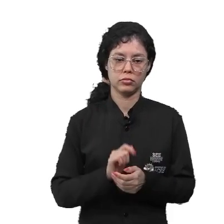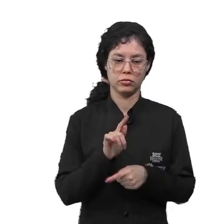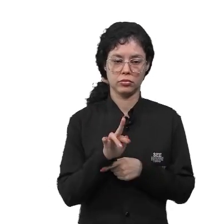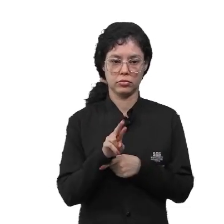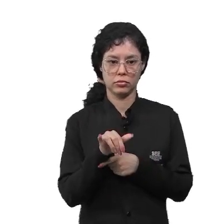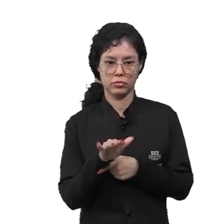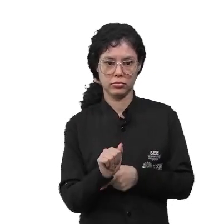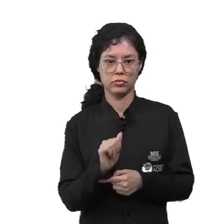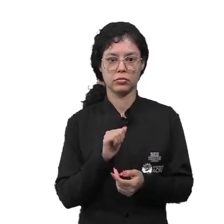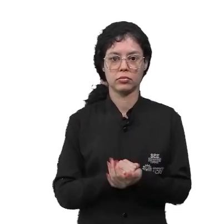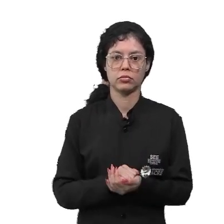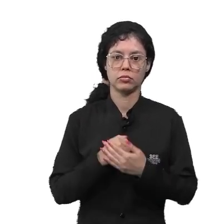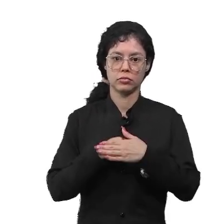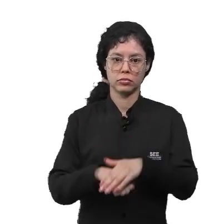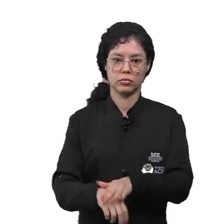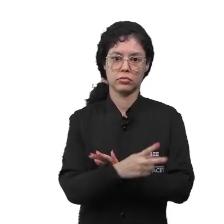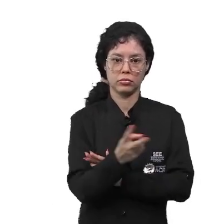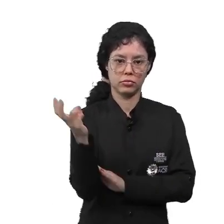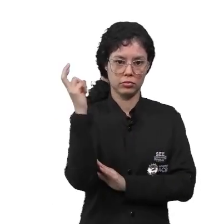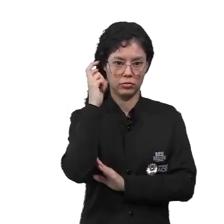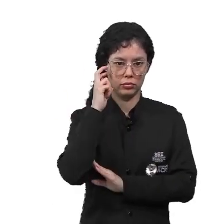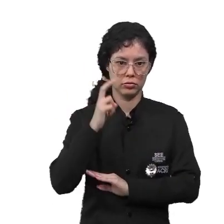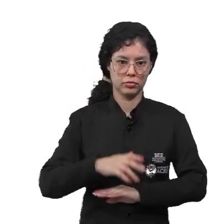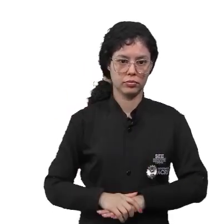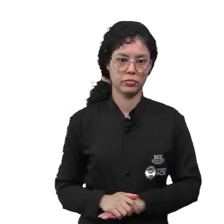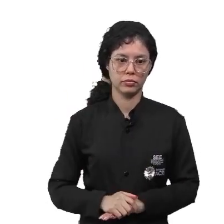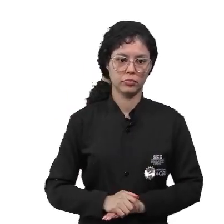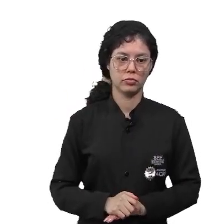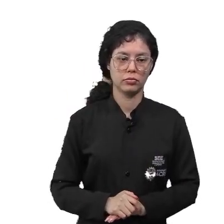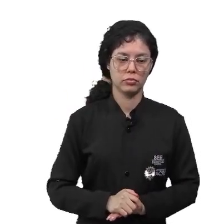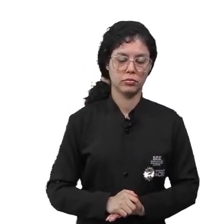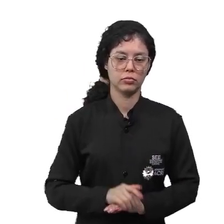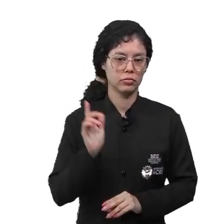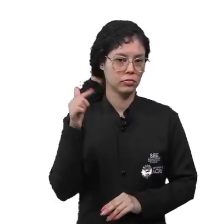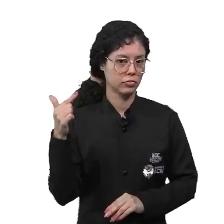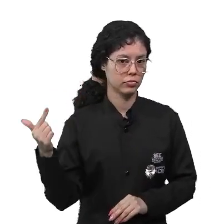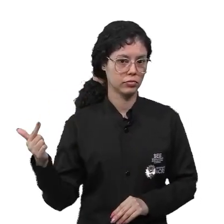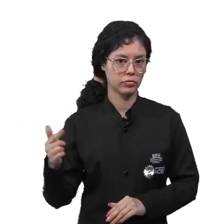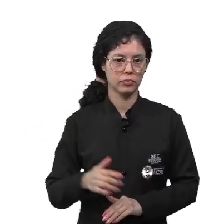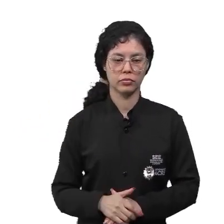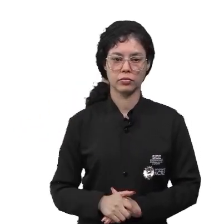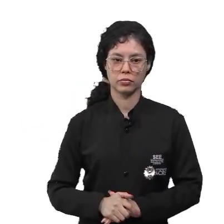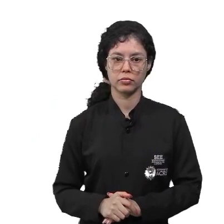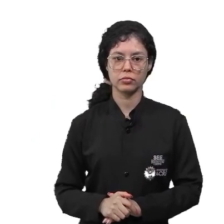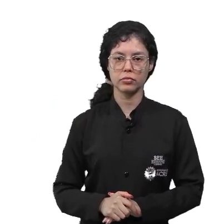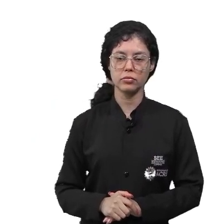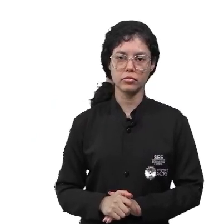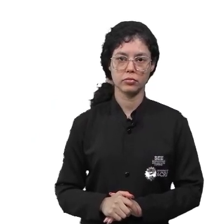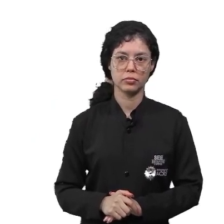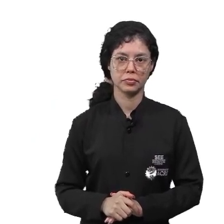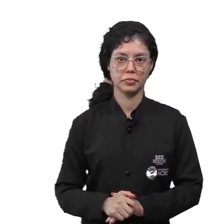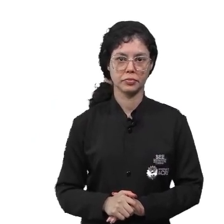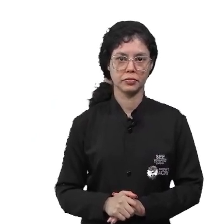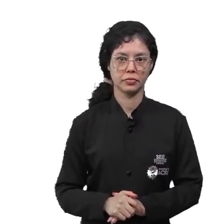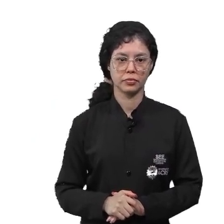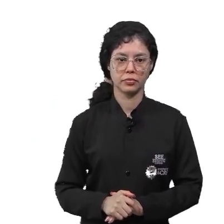a gênero, raça, cultura, entre outros.